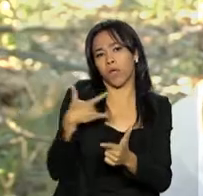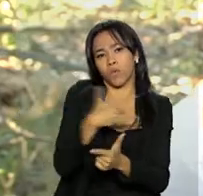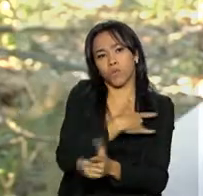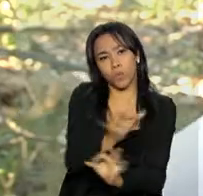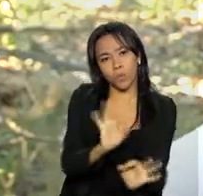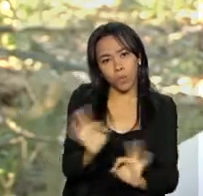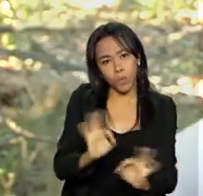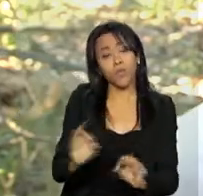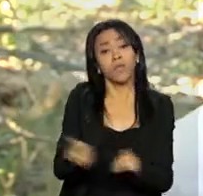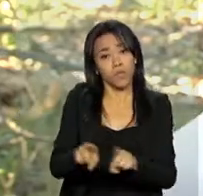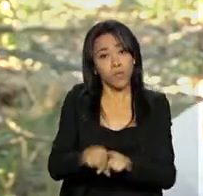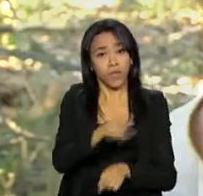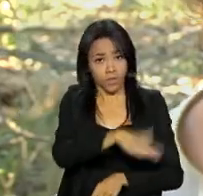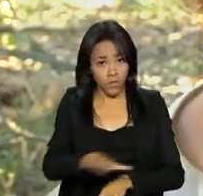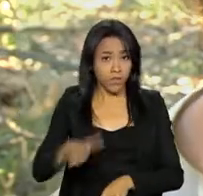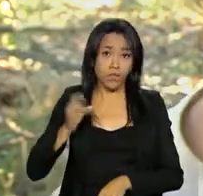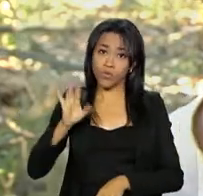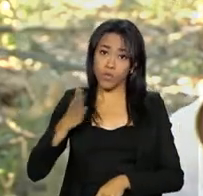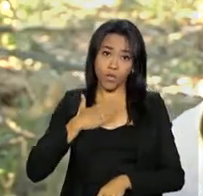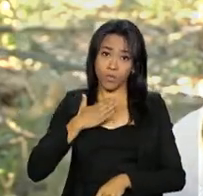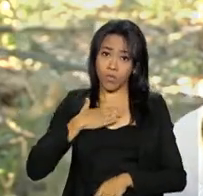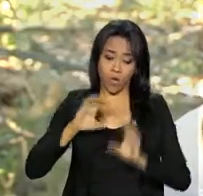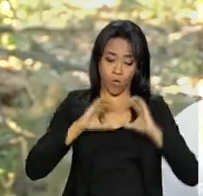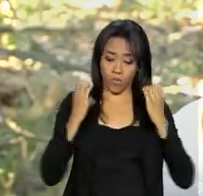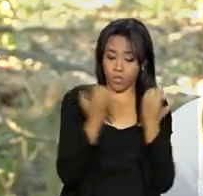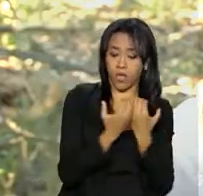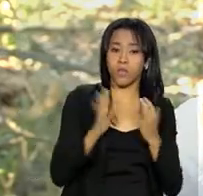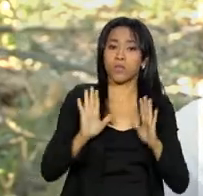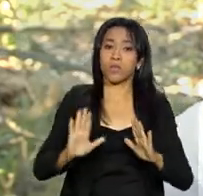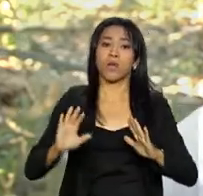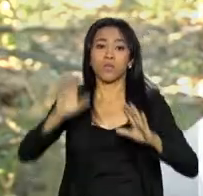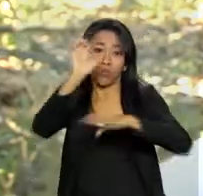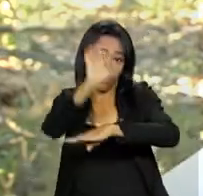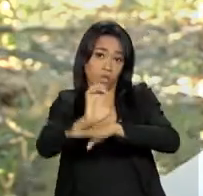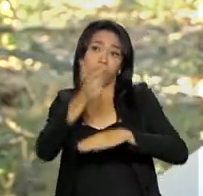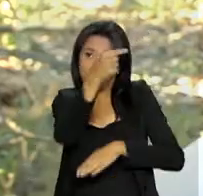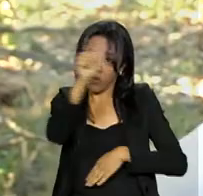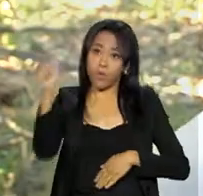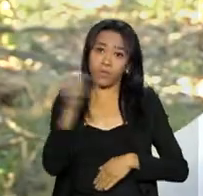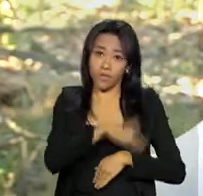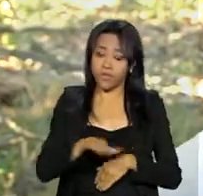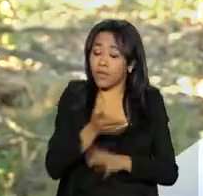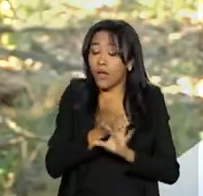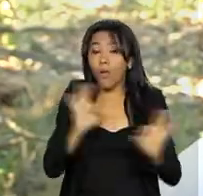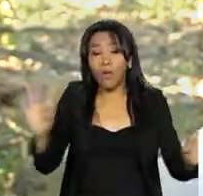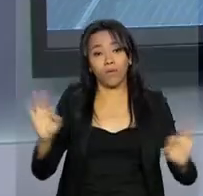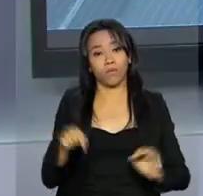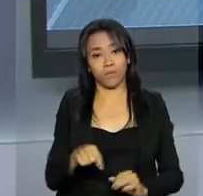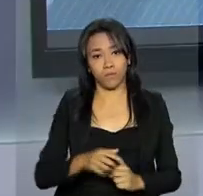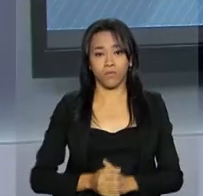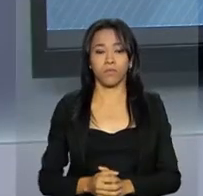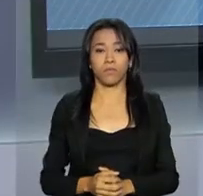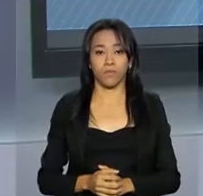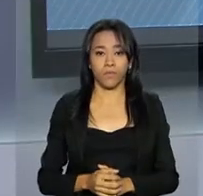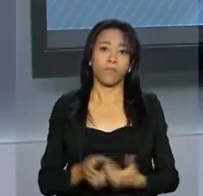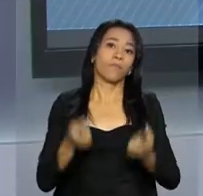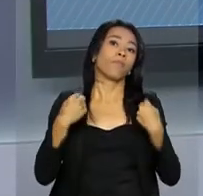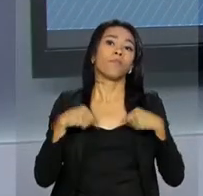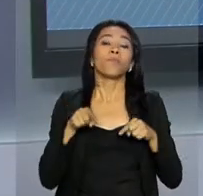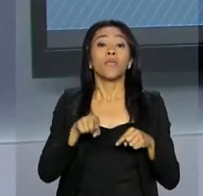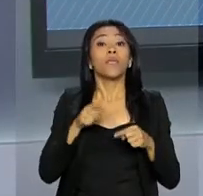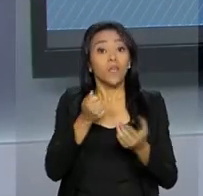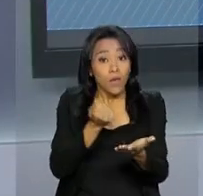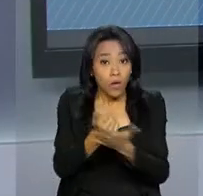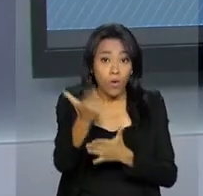traz criança não só da minha comunidade como o estado de outras crianças é ótimo e além da